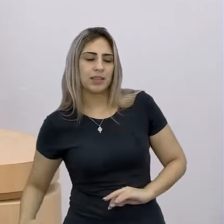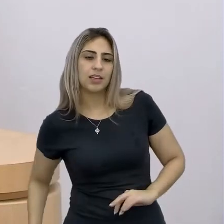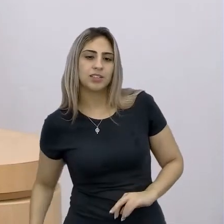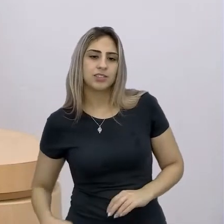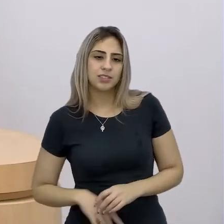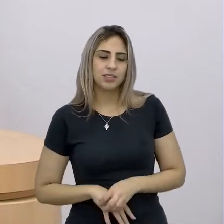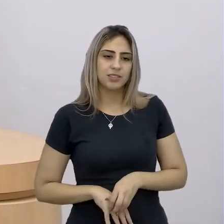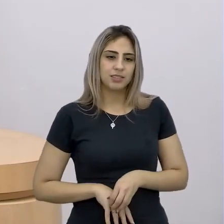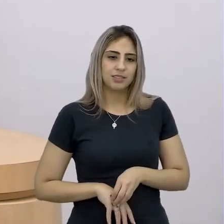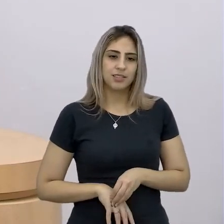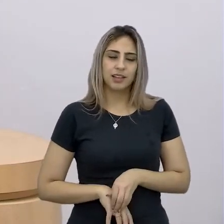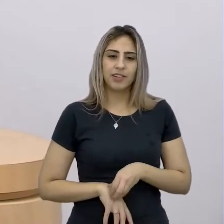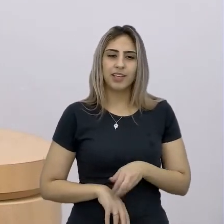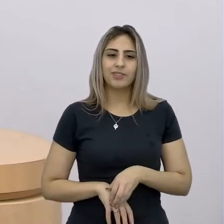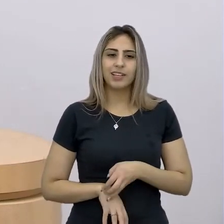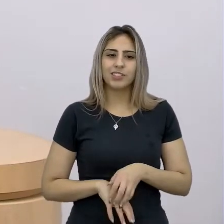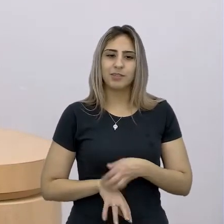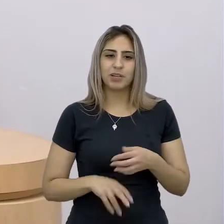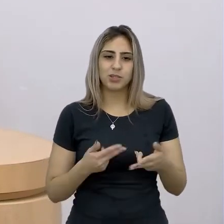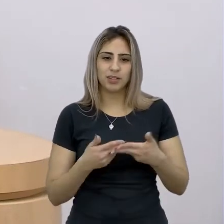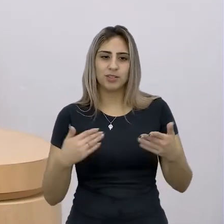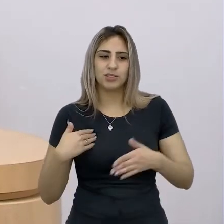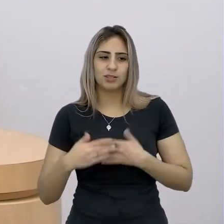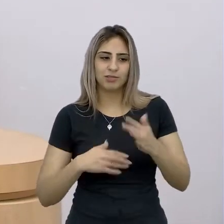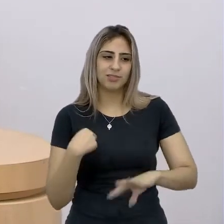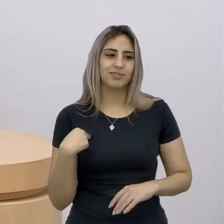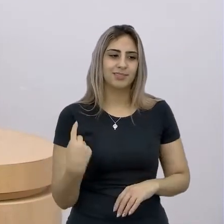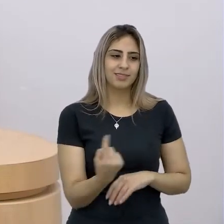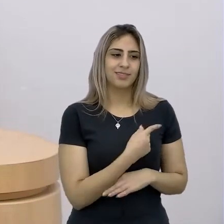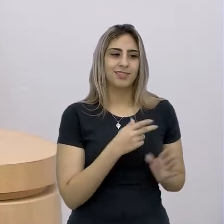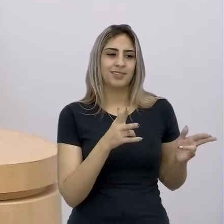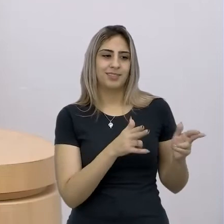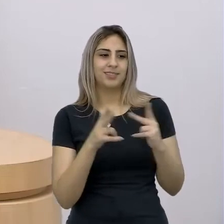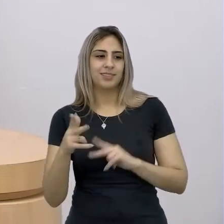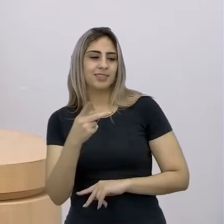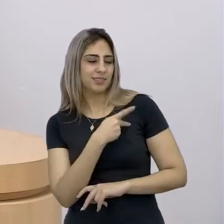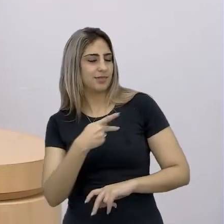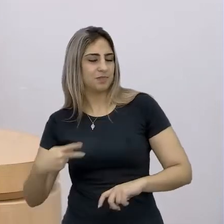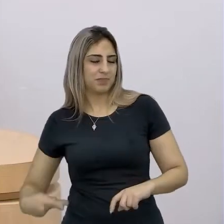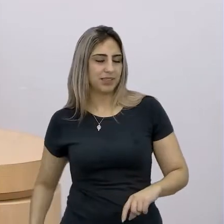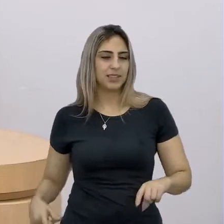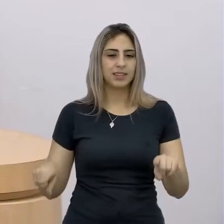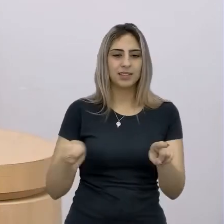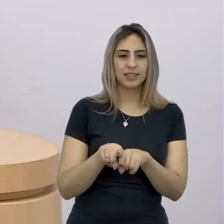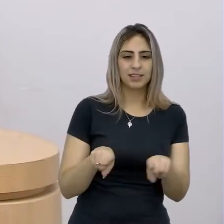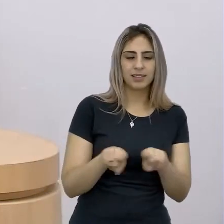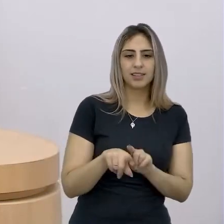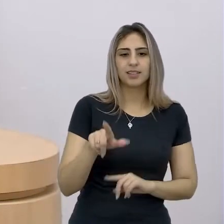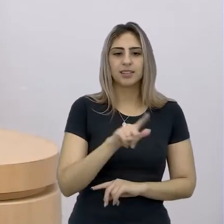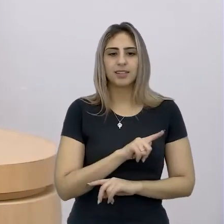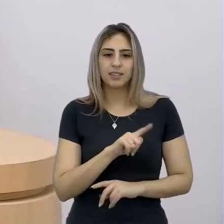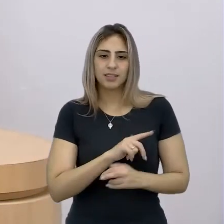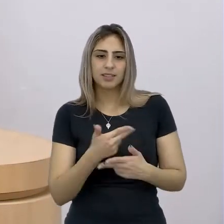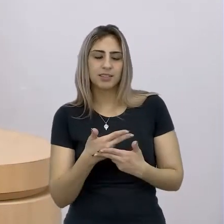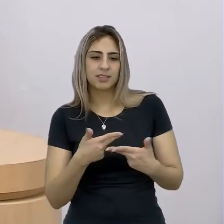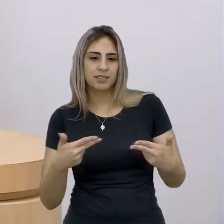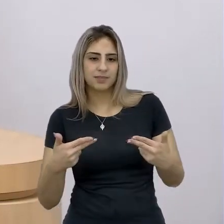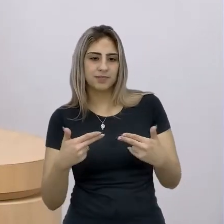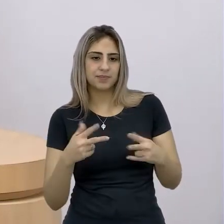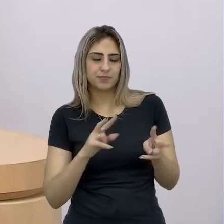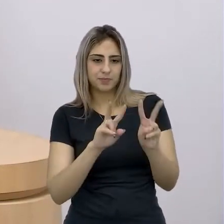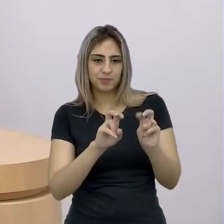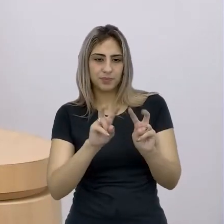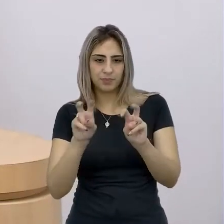não é um problema para a governabilidade, porque, no caso, então, o presidente ele possui uma série de